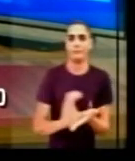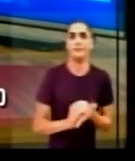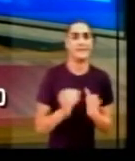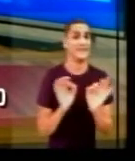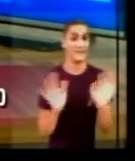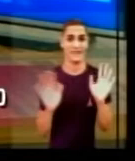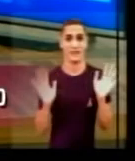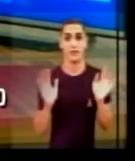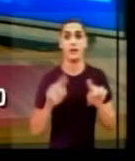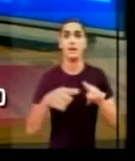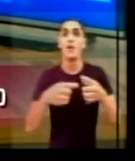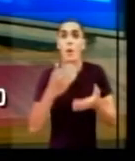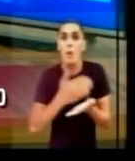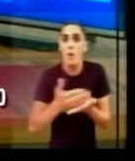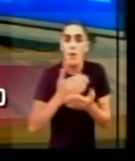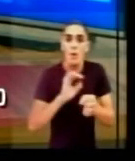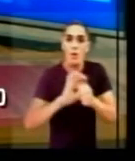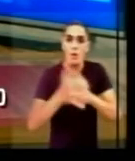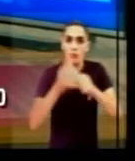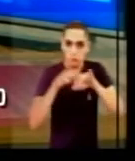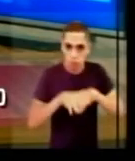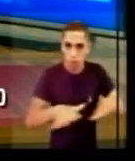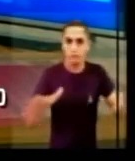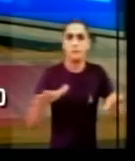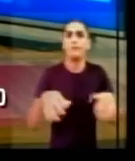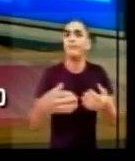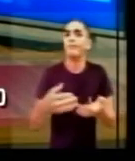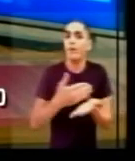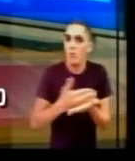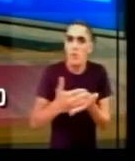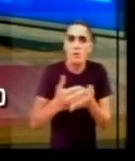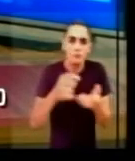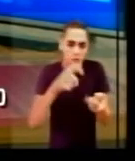tendeu a testar menos pessoas. Quando